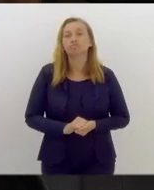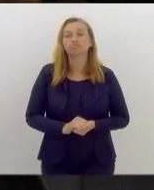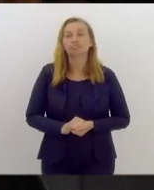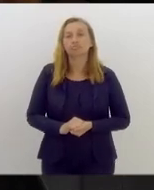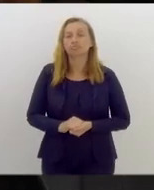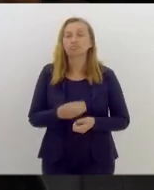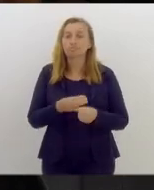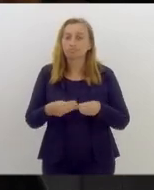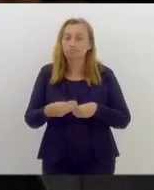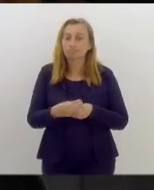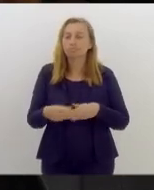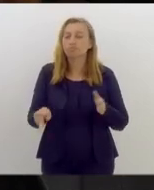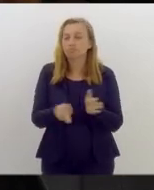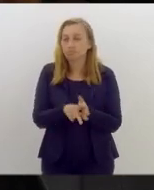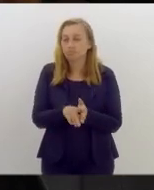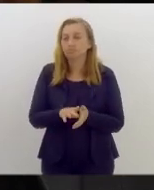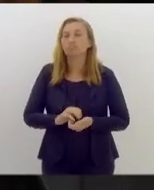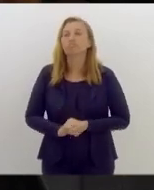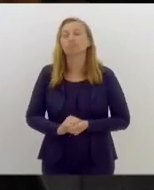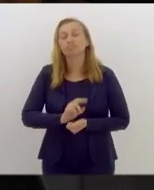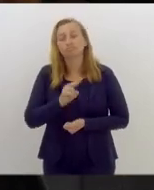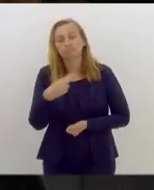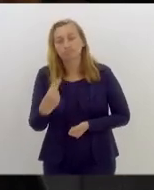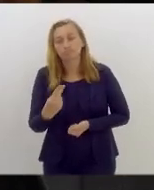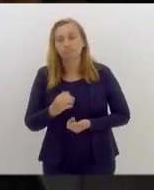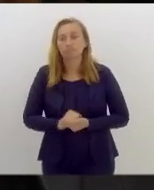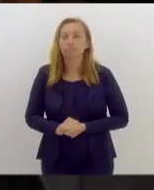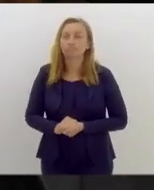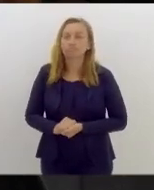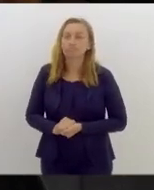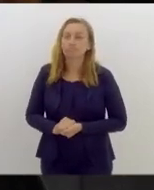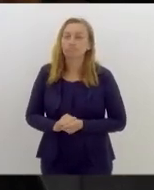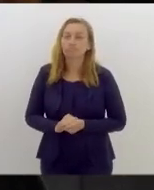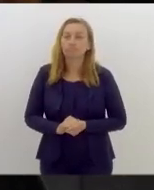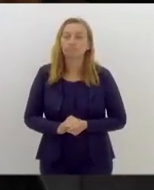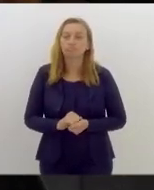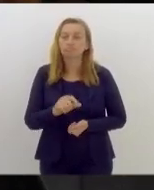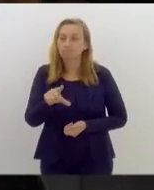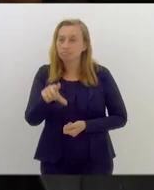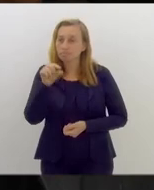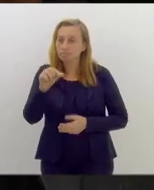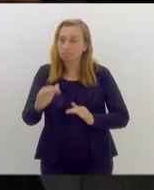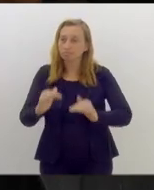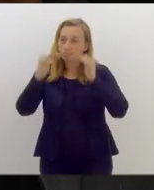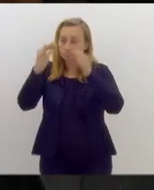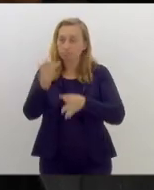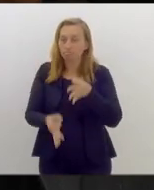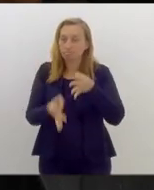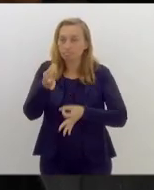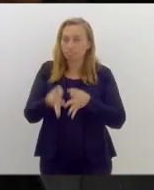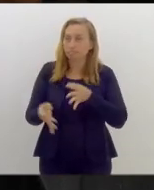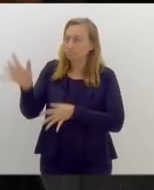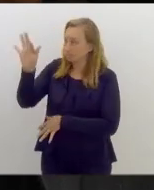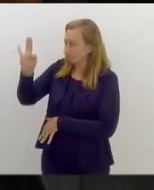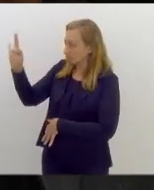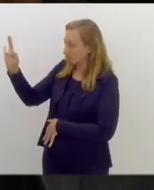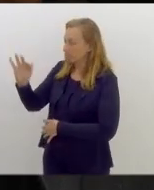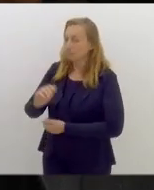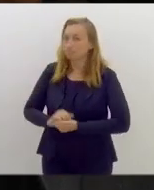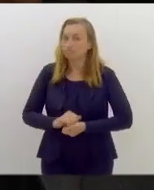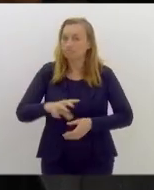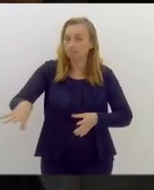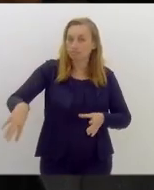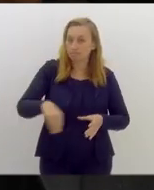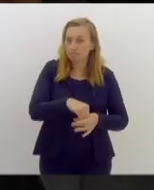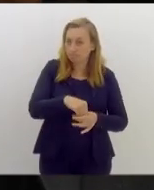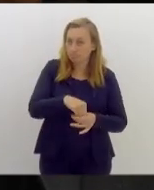aos municípios, quer seja para atender a decisão do Supremo Tribunal Federal de